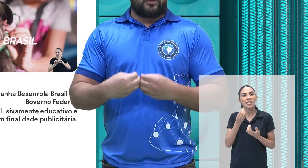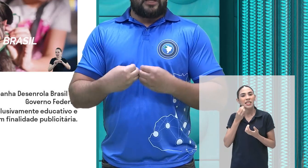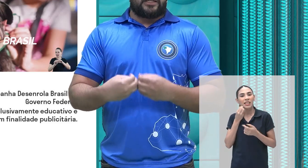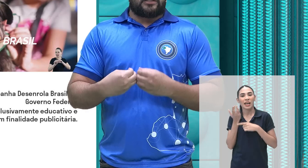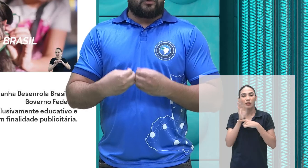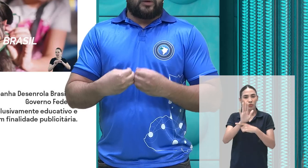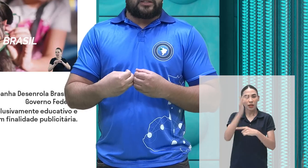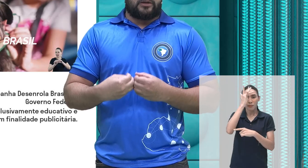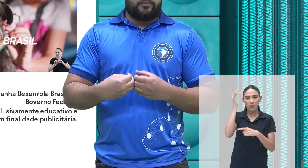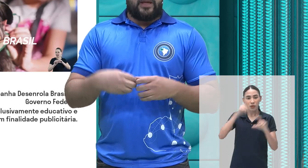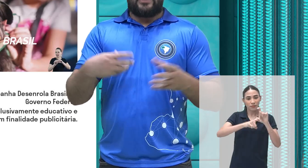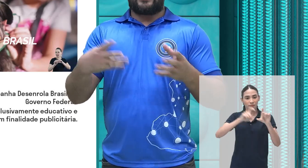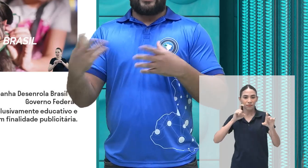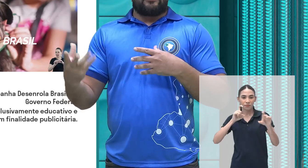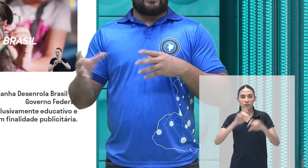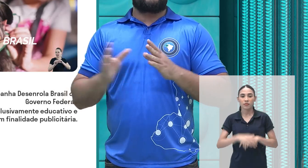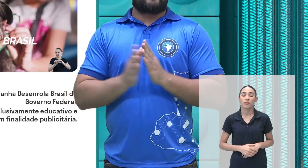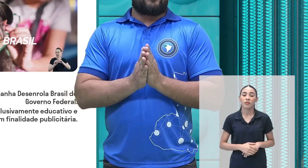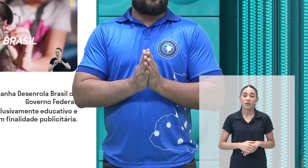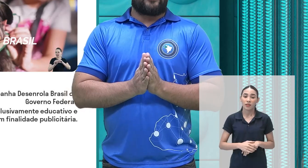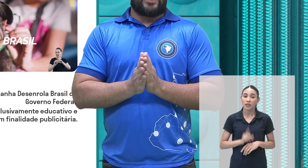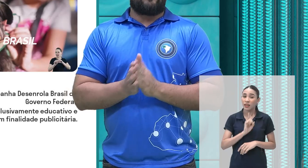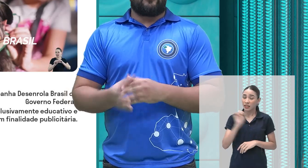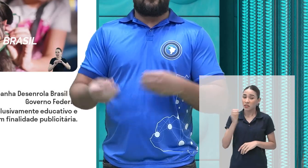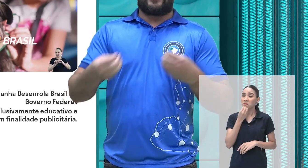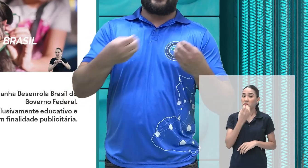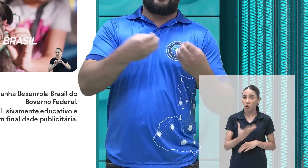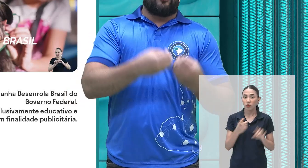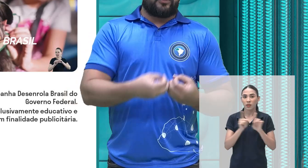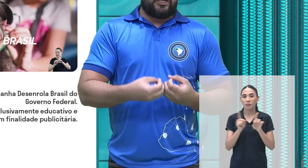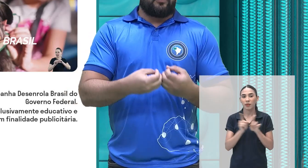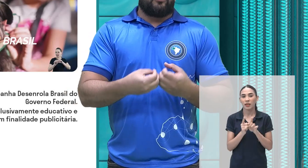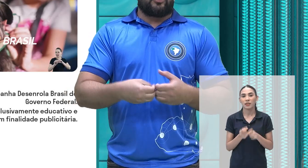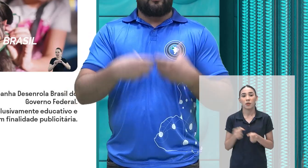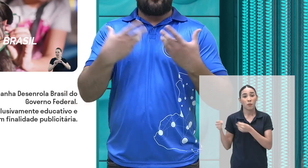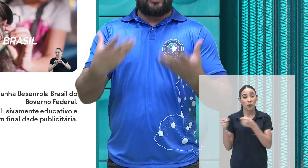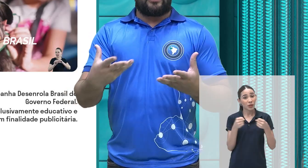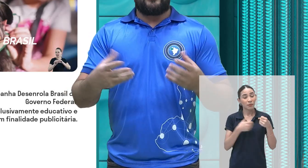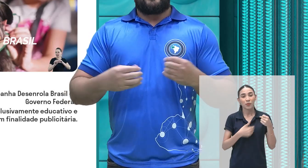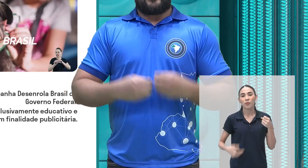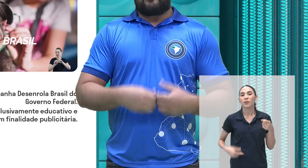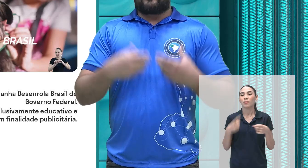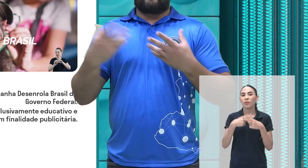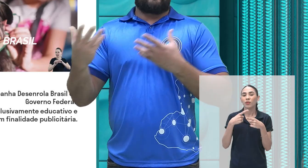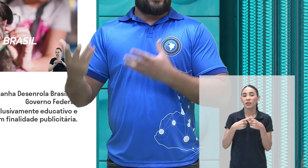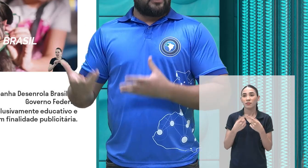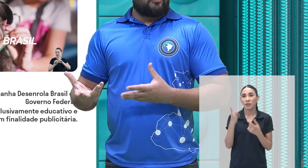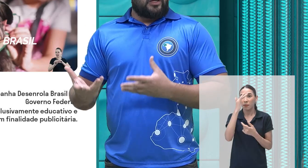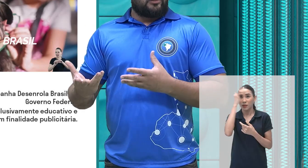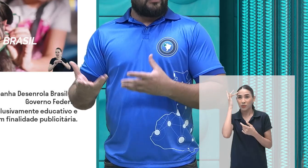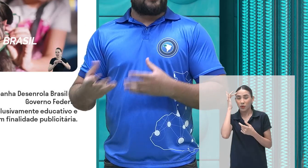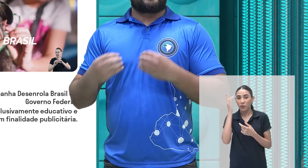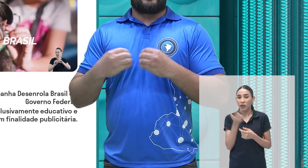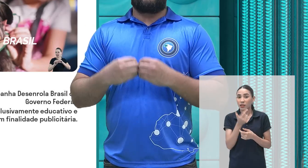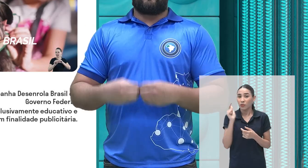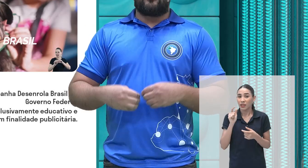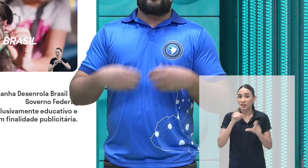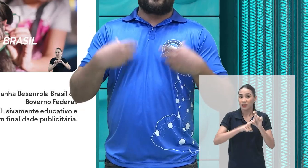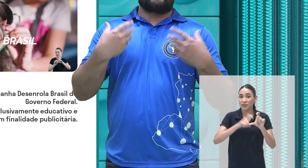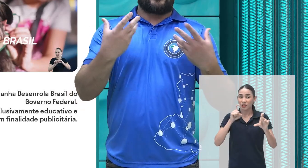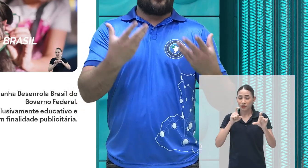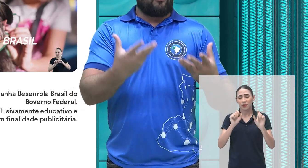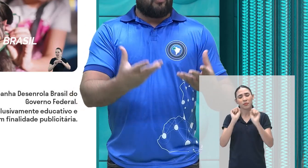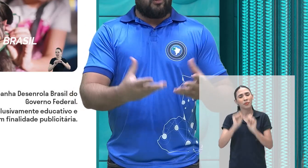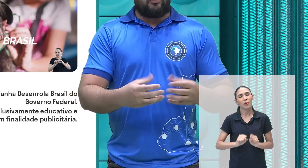essas pessoas dessa situação. E claro que isso é favorável para o poder público. Por quê? A pessoa, quando ela não tem dívidas, ela